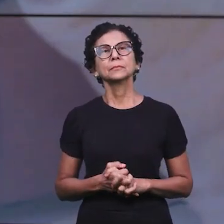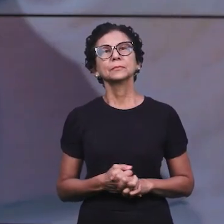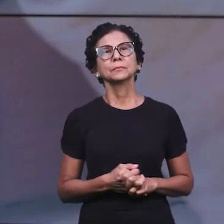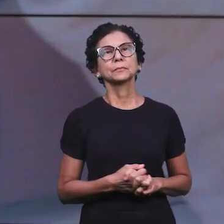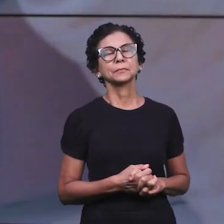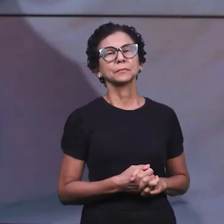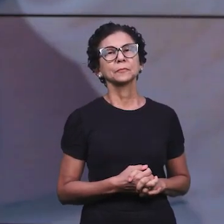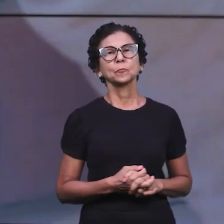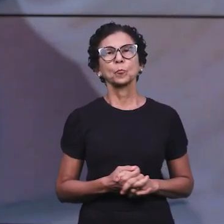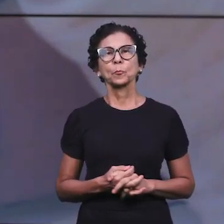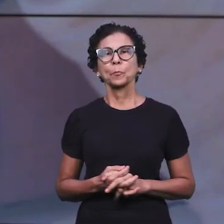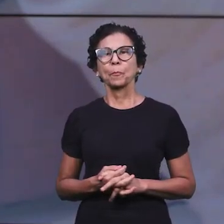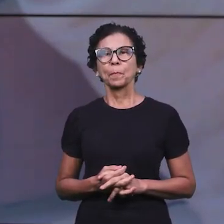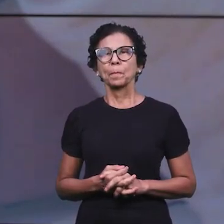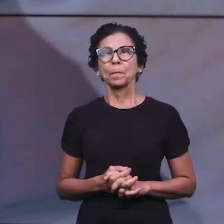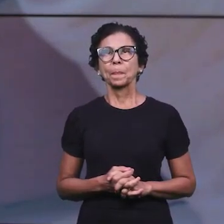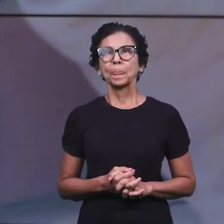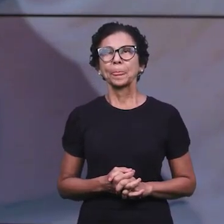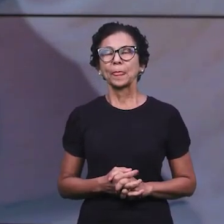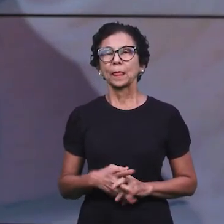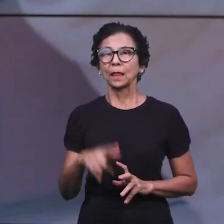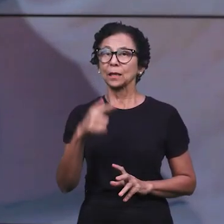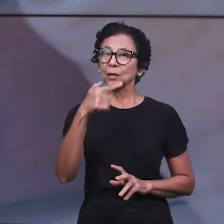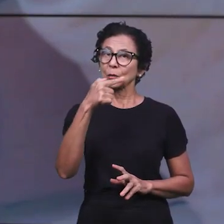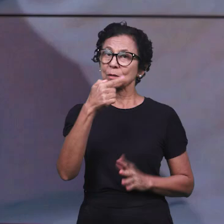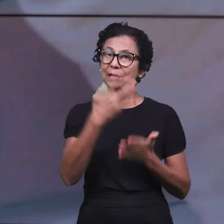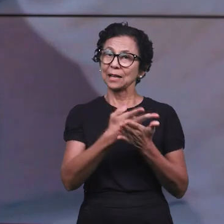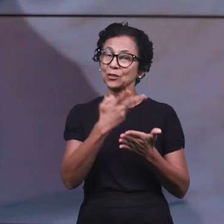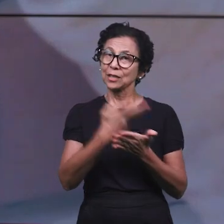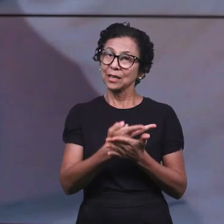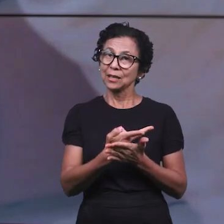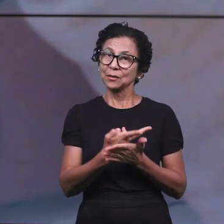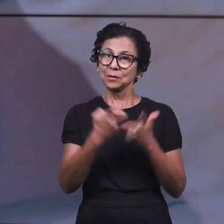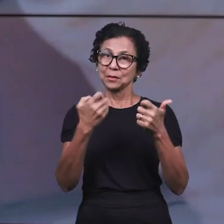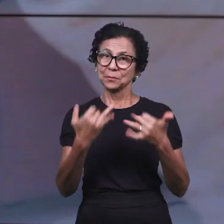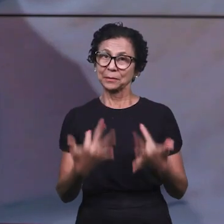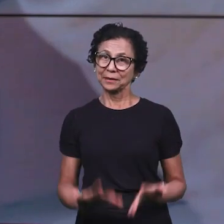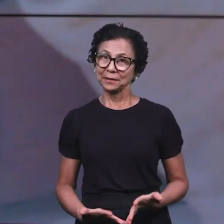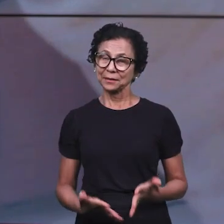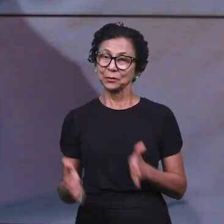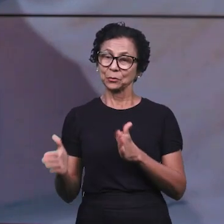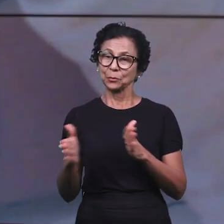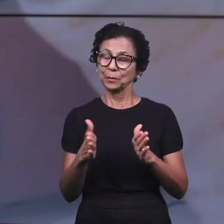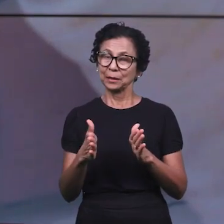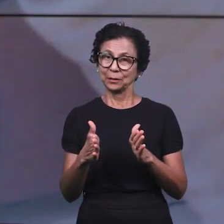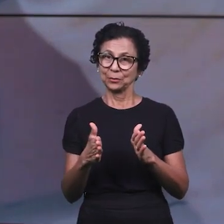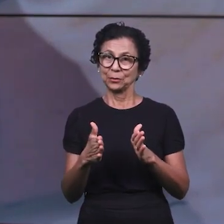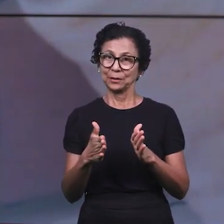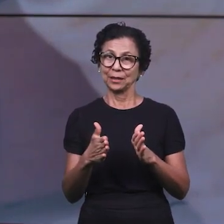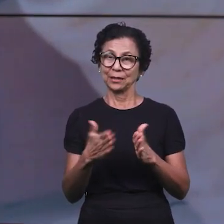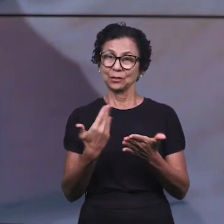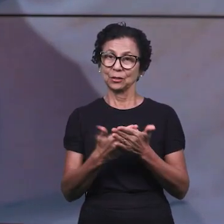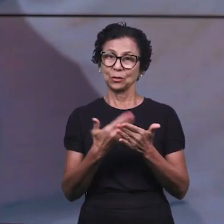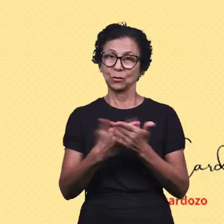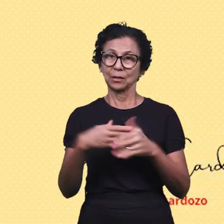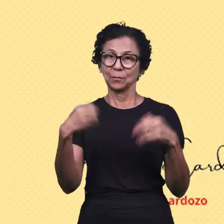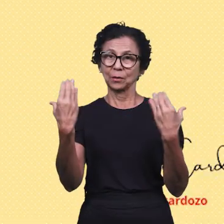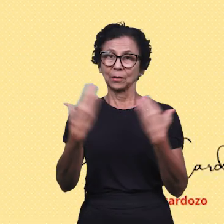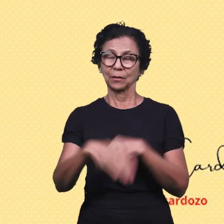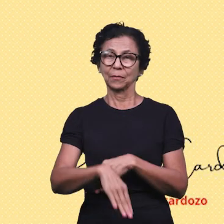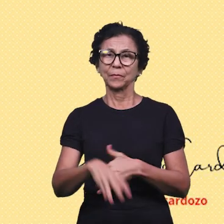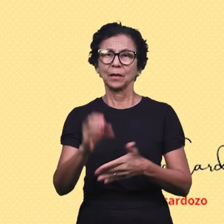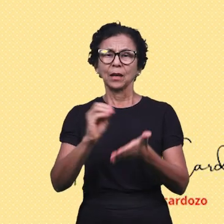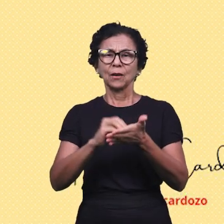apresentamos o seguinte roteiro para vocês, que são 7 erros que às vezes acontecem na jornada de um concurseiro, né? A falta de